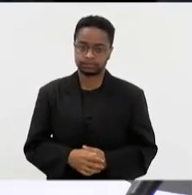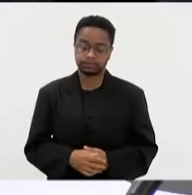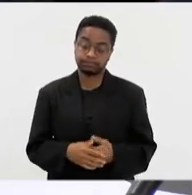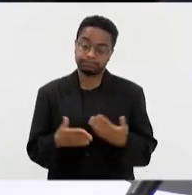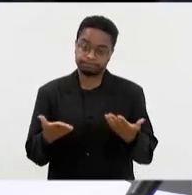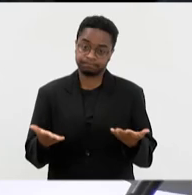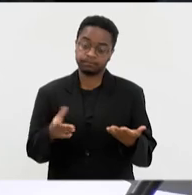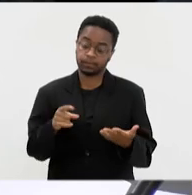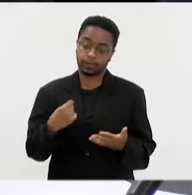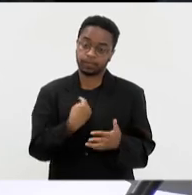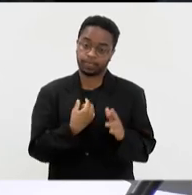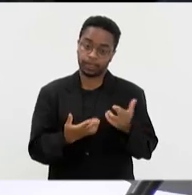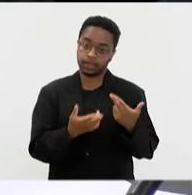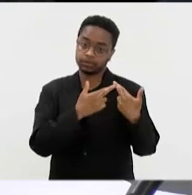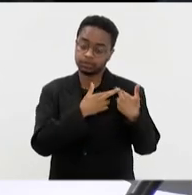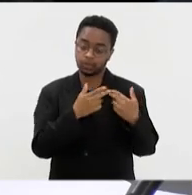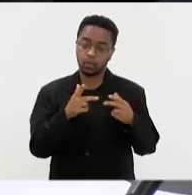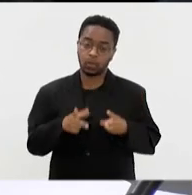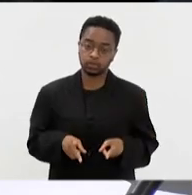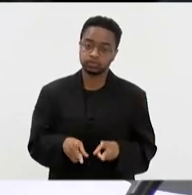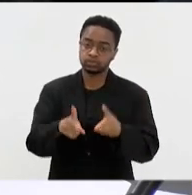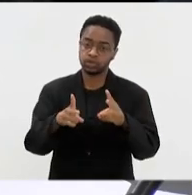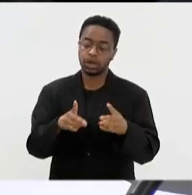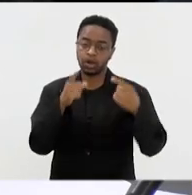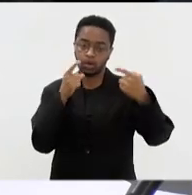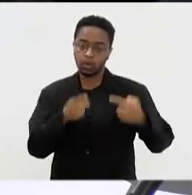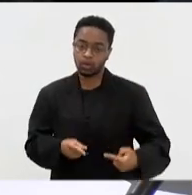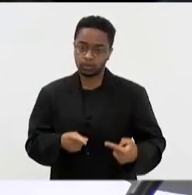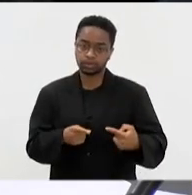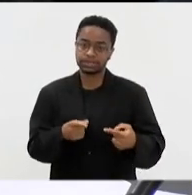compete a gente continuar a travar a luta a favor do bem.